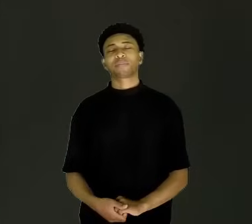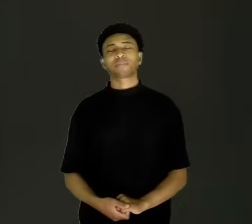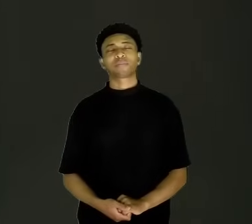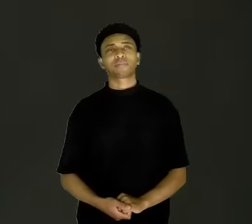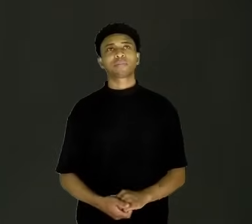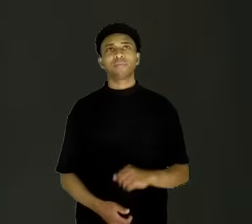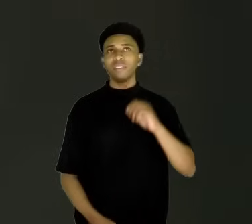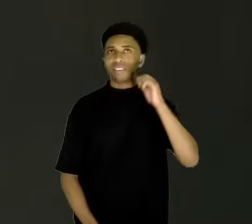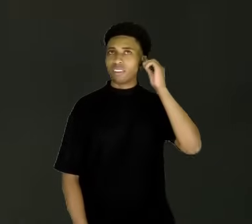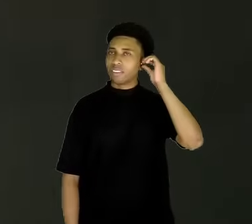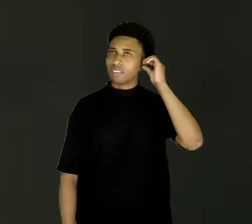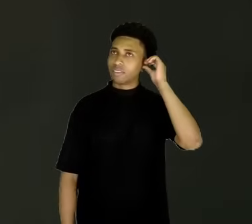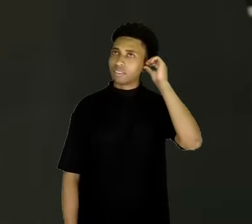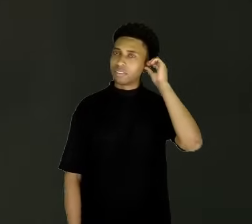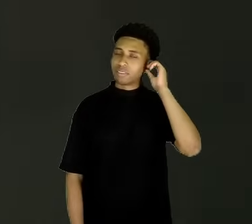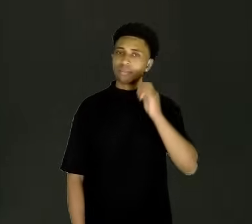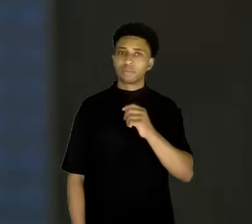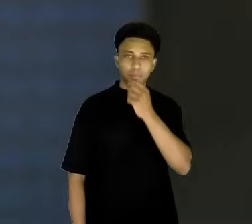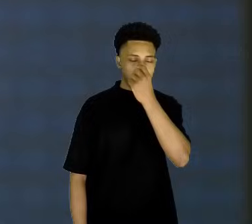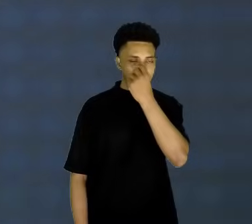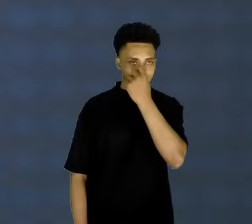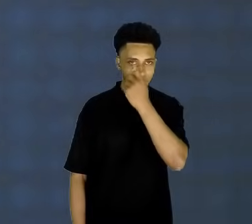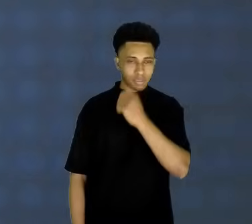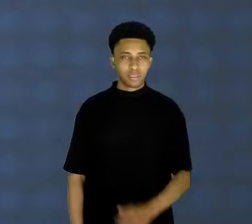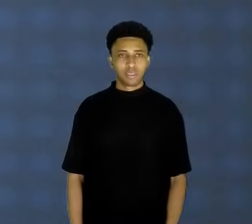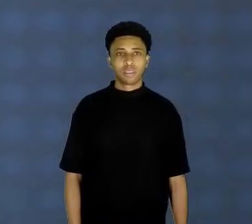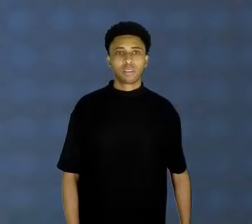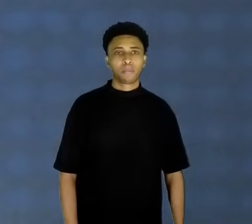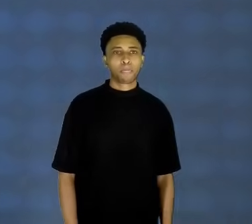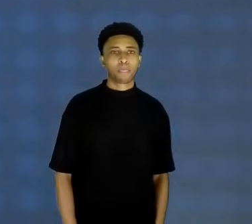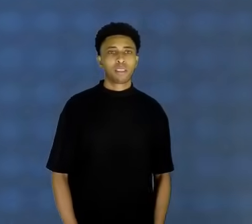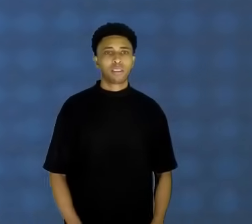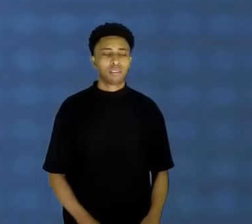Será que essa zombaria que você enfrentou,